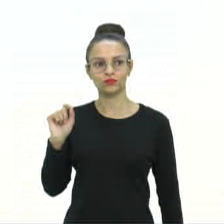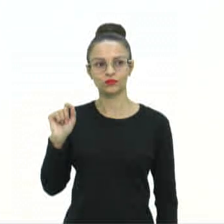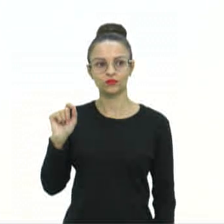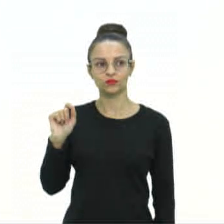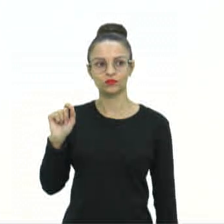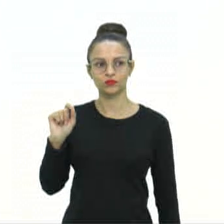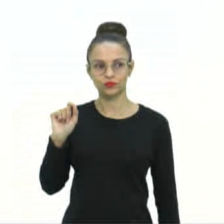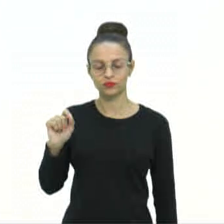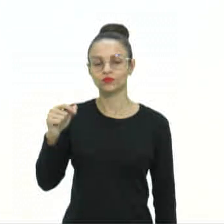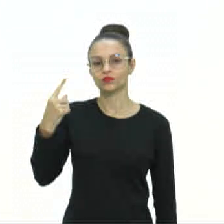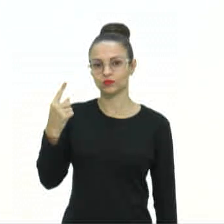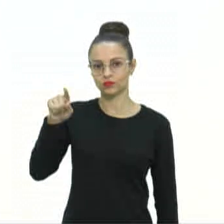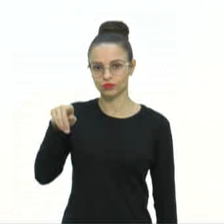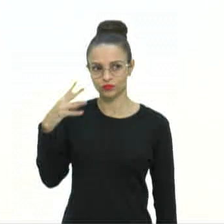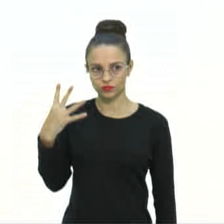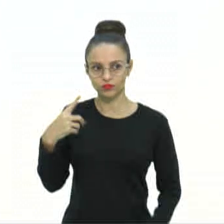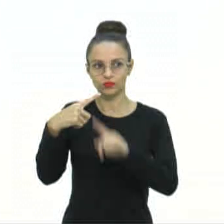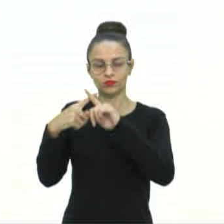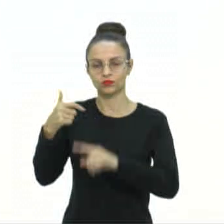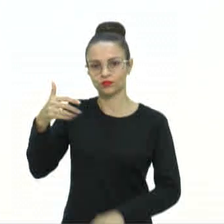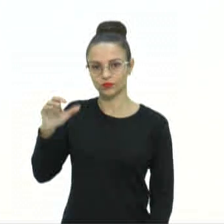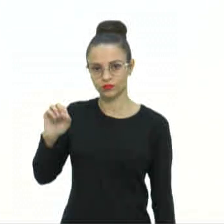na sexta joule.